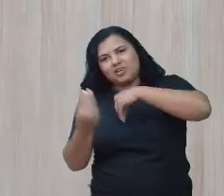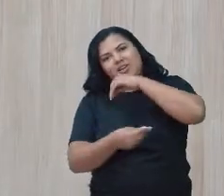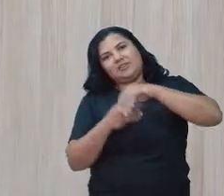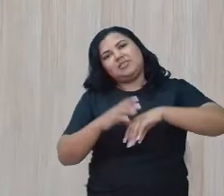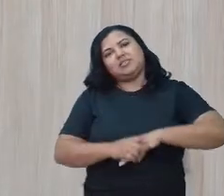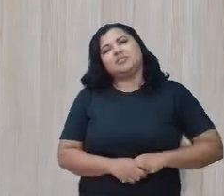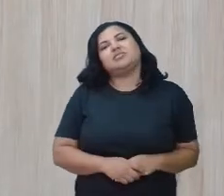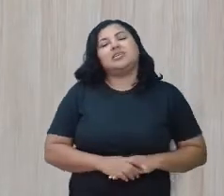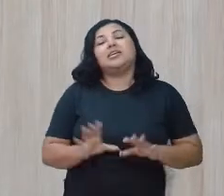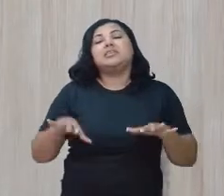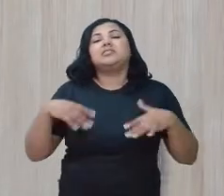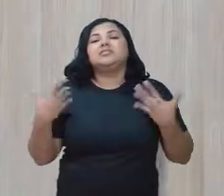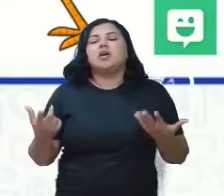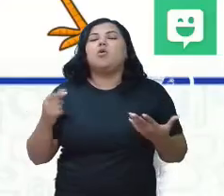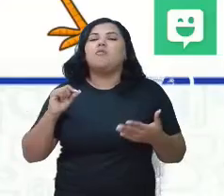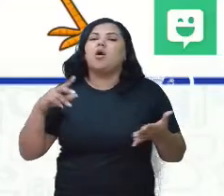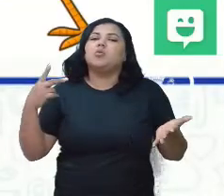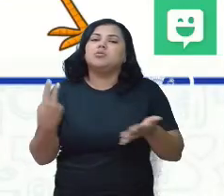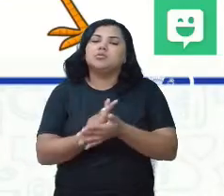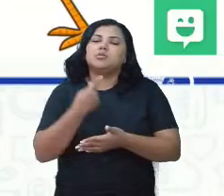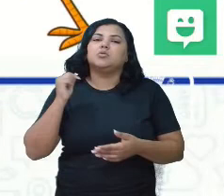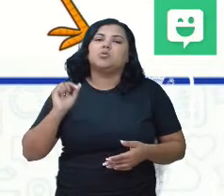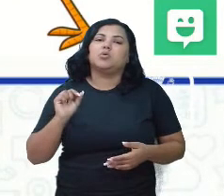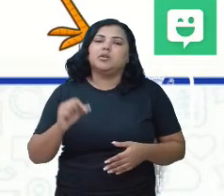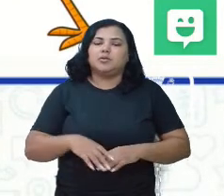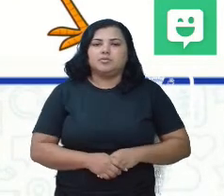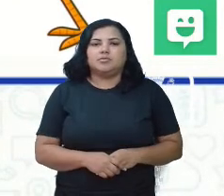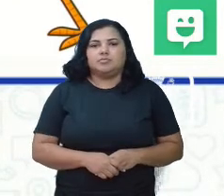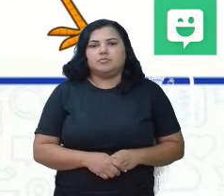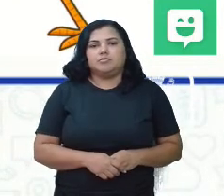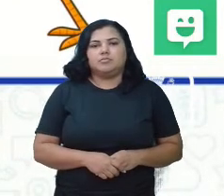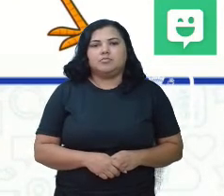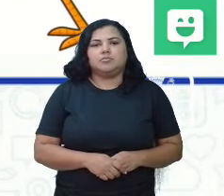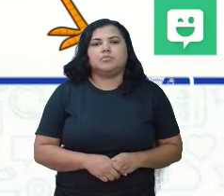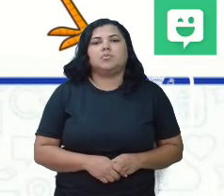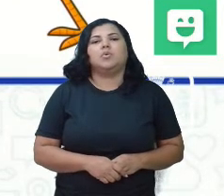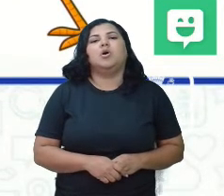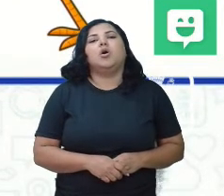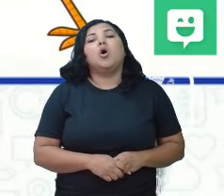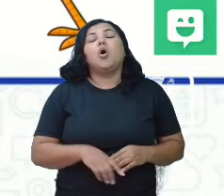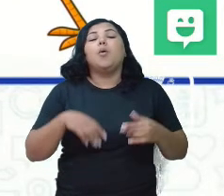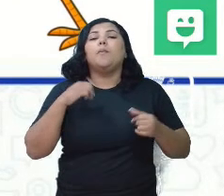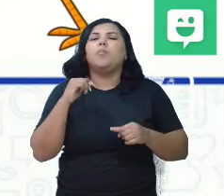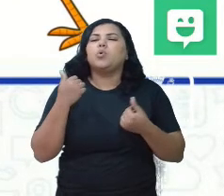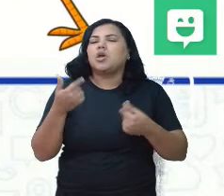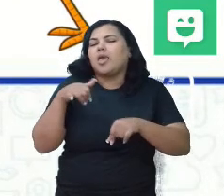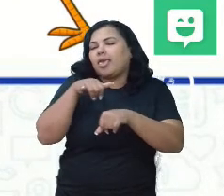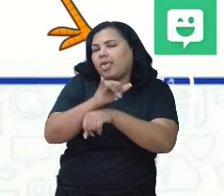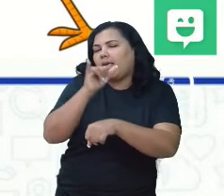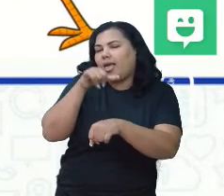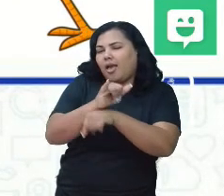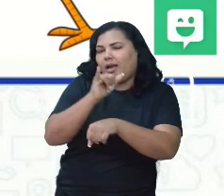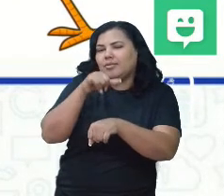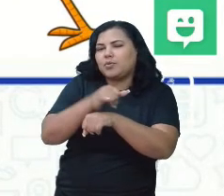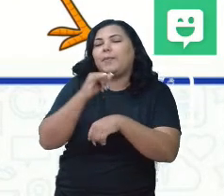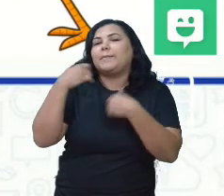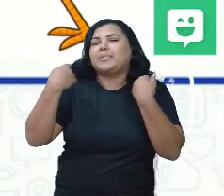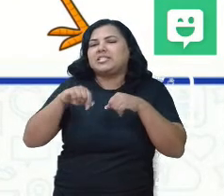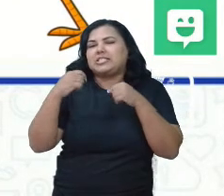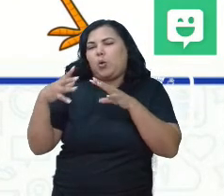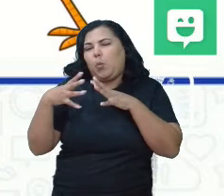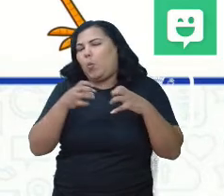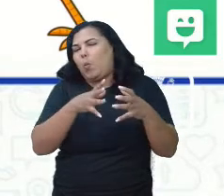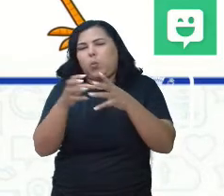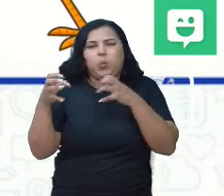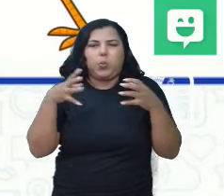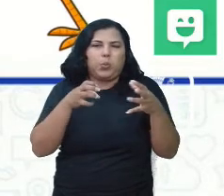a trama ela vai se dando, né? Usando o engano. Sempre tem que ter um engano, uma